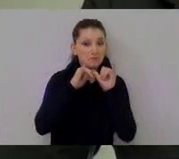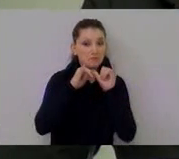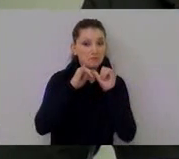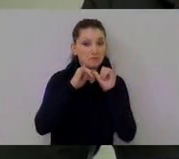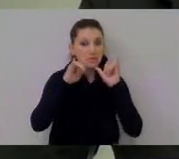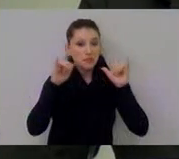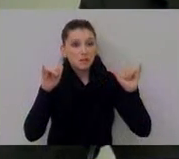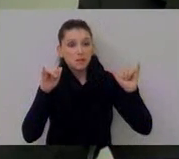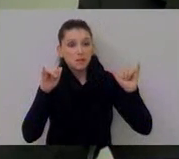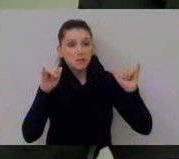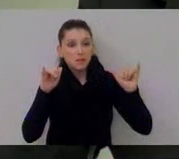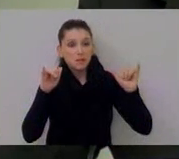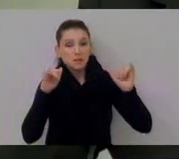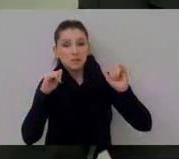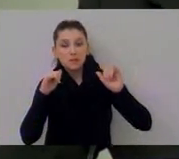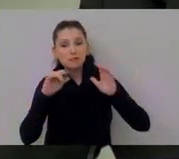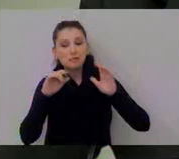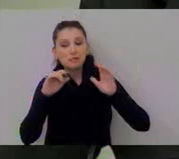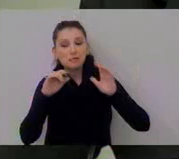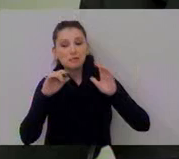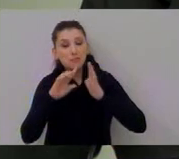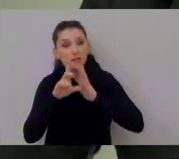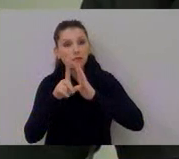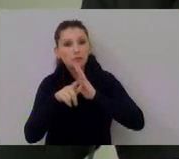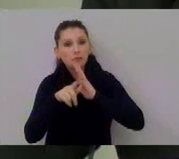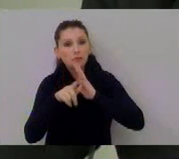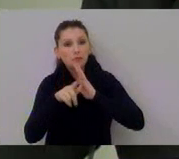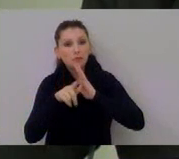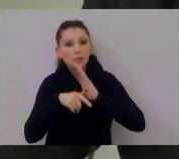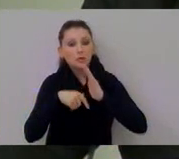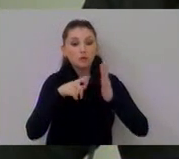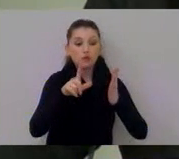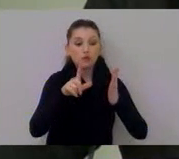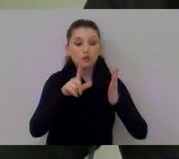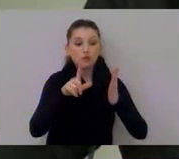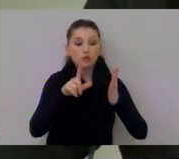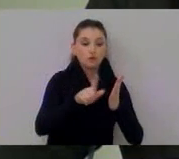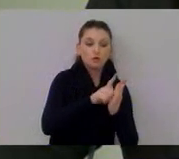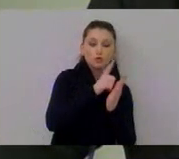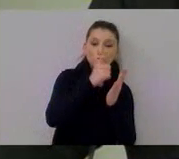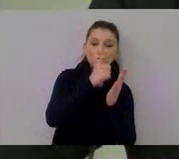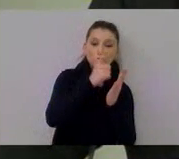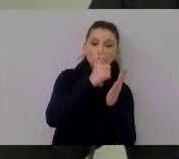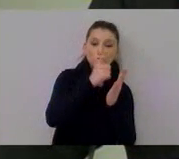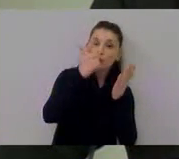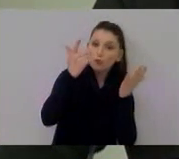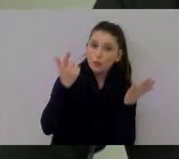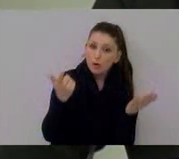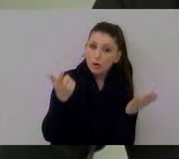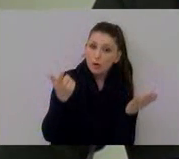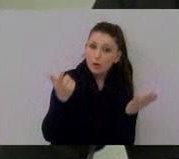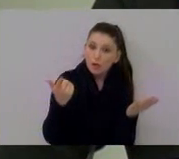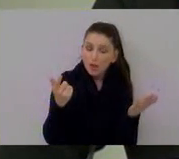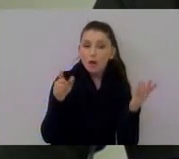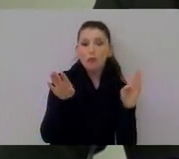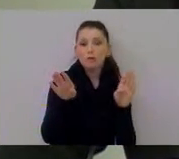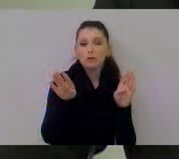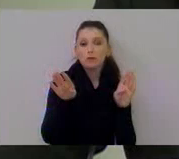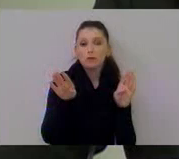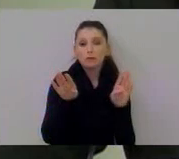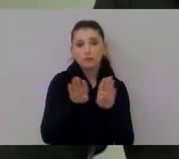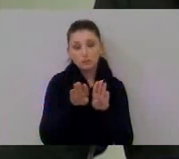propagam as nossas palavras nos seus veículos de comunicação.